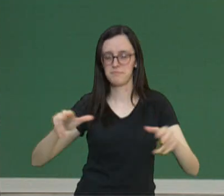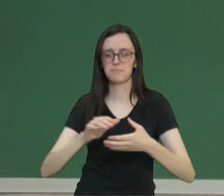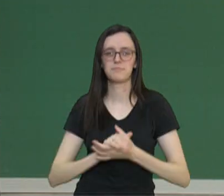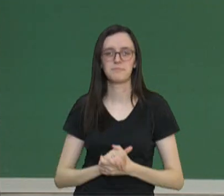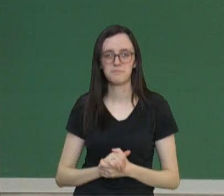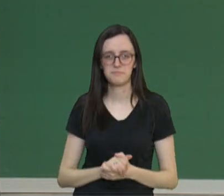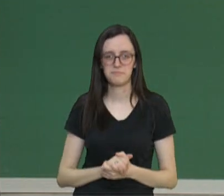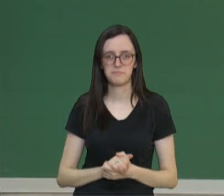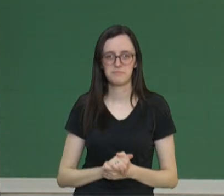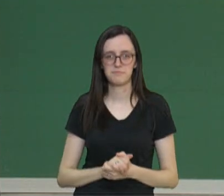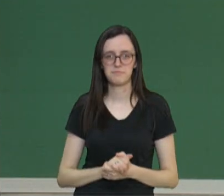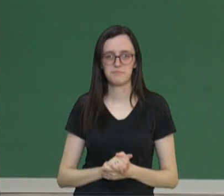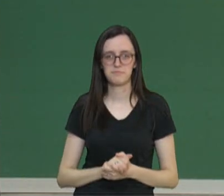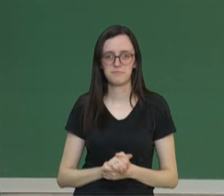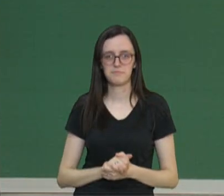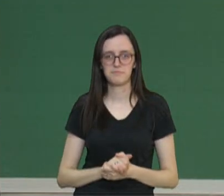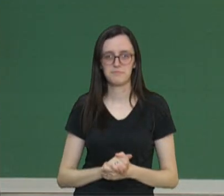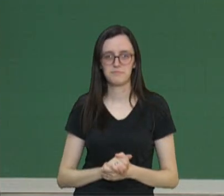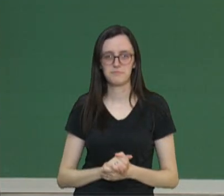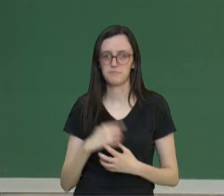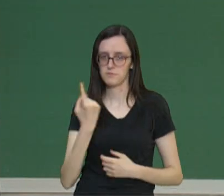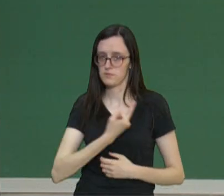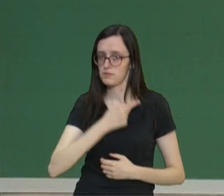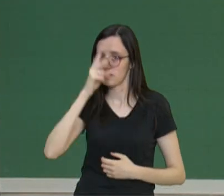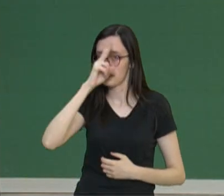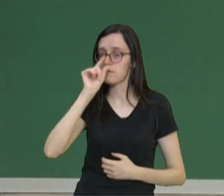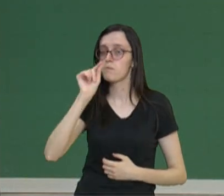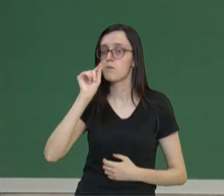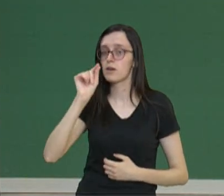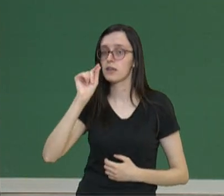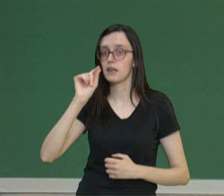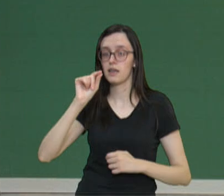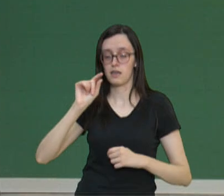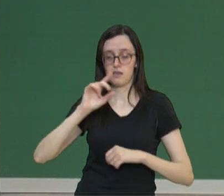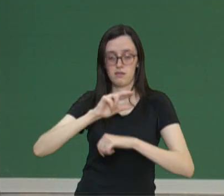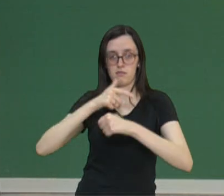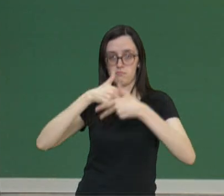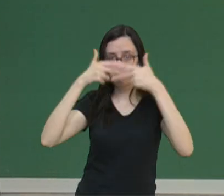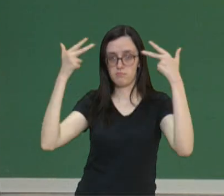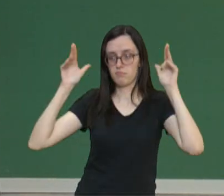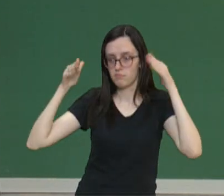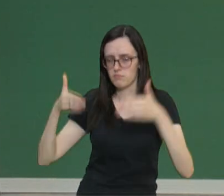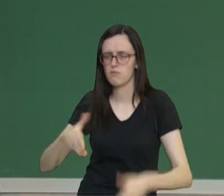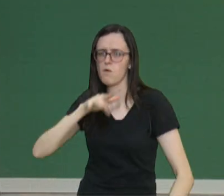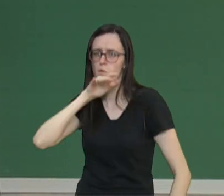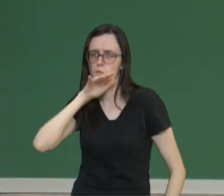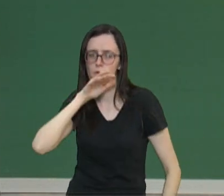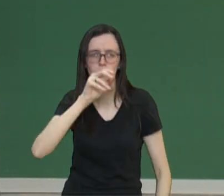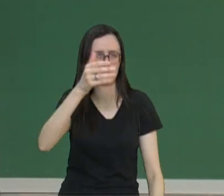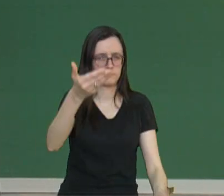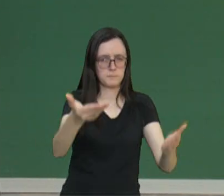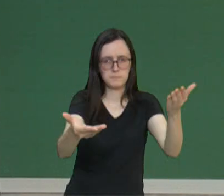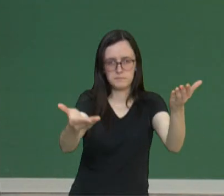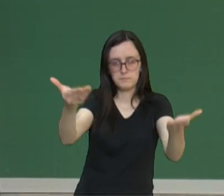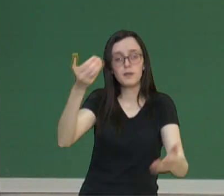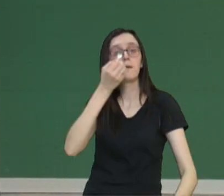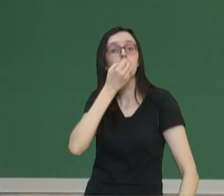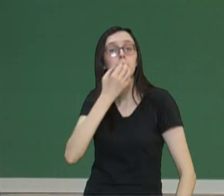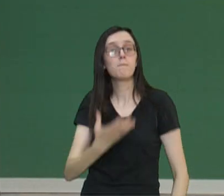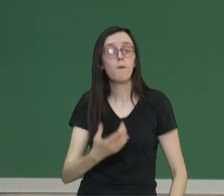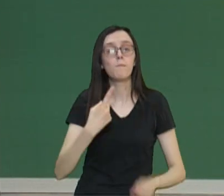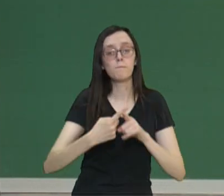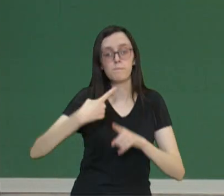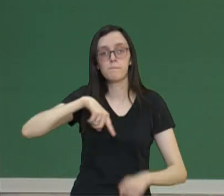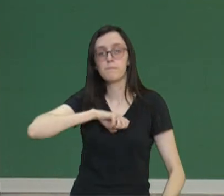Então, lembrando, etnocentrismo é ruim, relativismo é bom. Estudamos as culturas para aprender